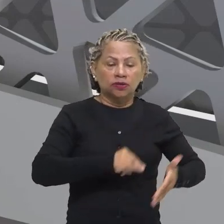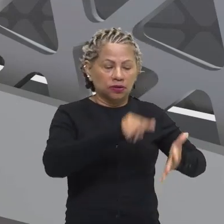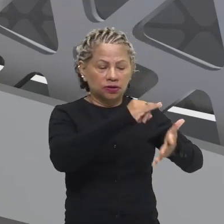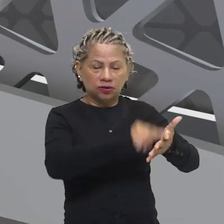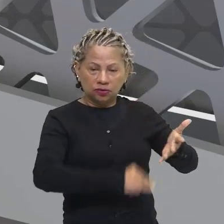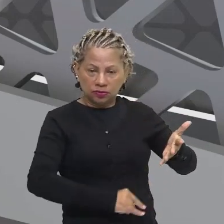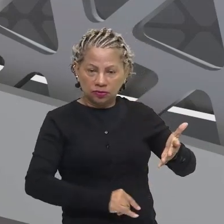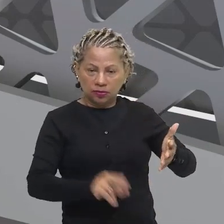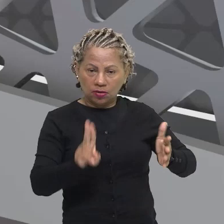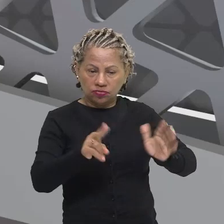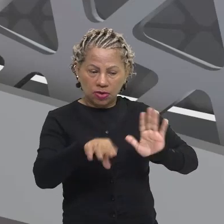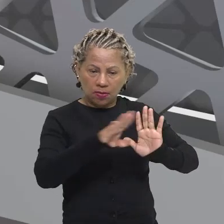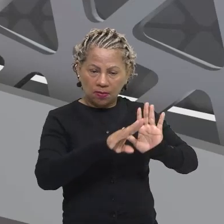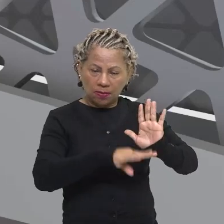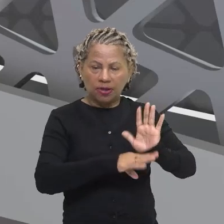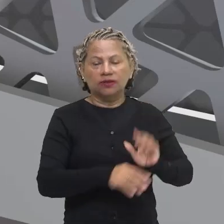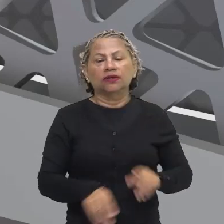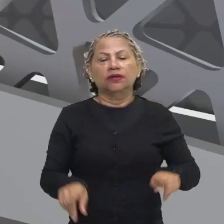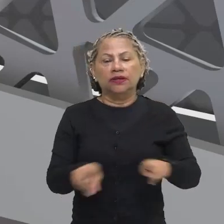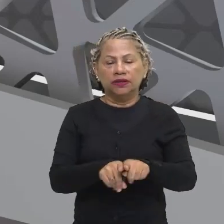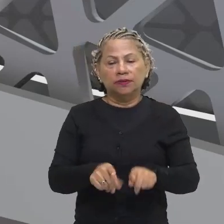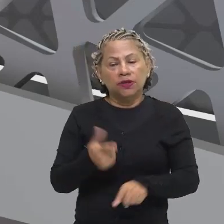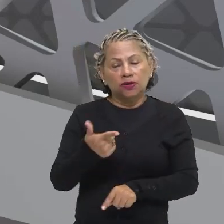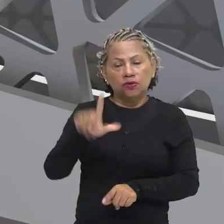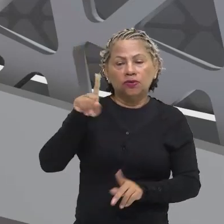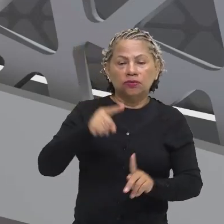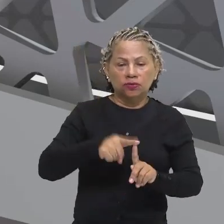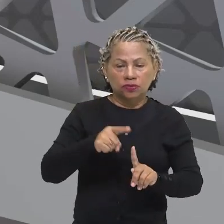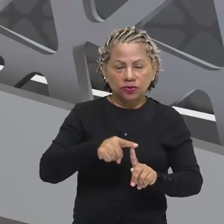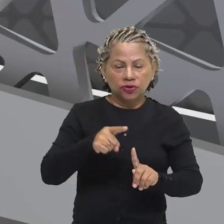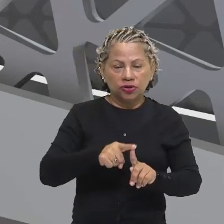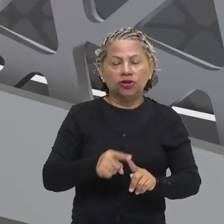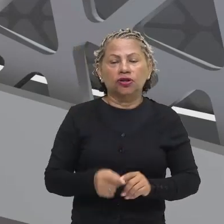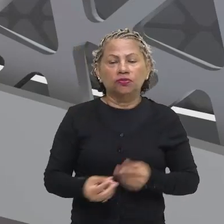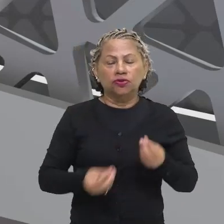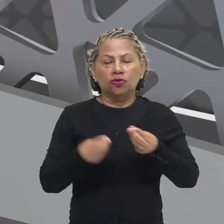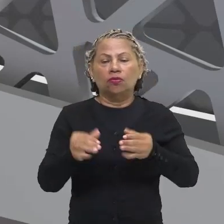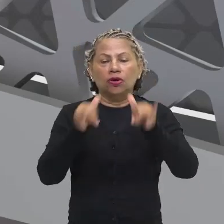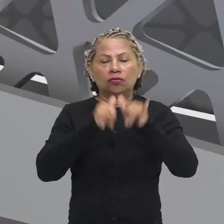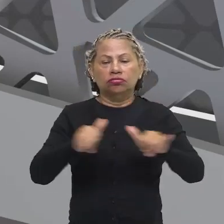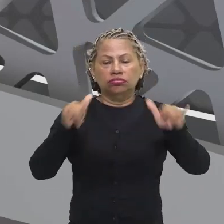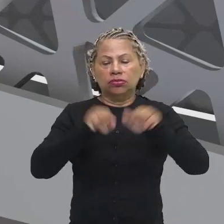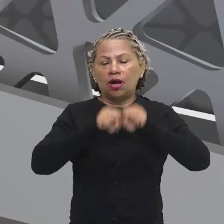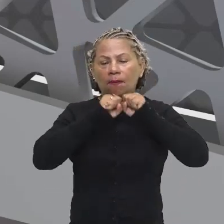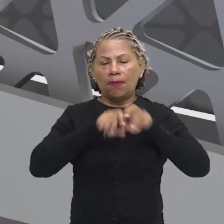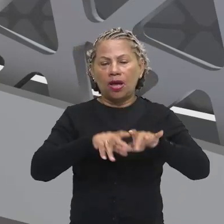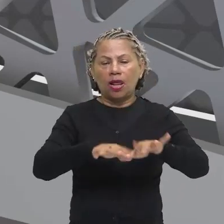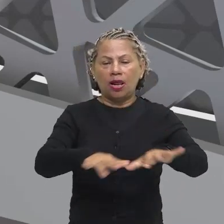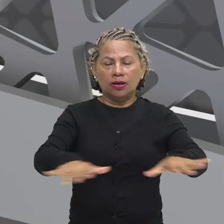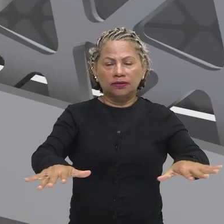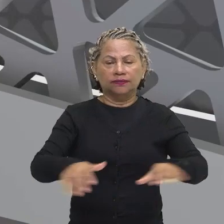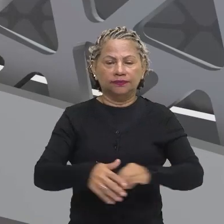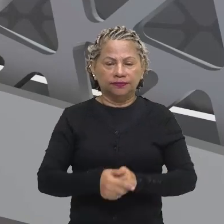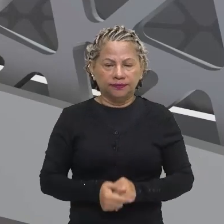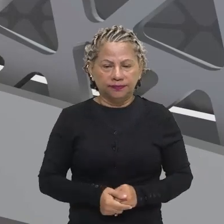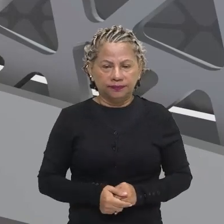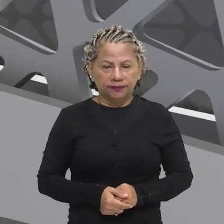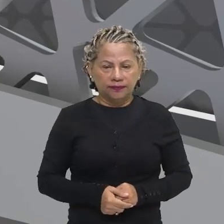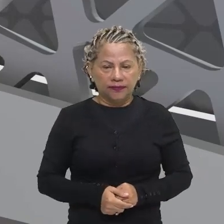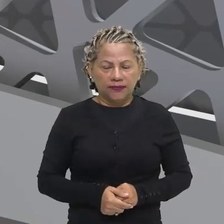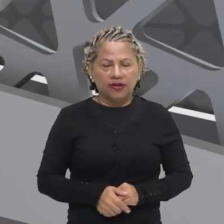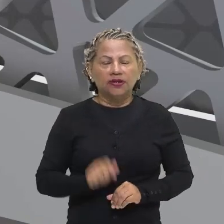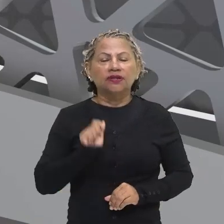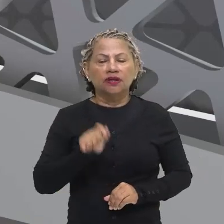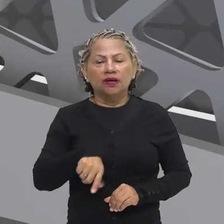Então, também temos outras formas, né, de propagar a informação, que a gente pode dizer que são os